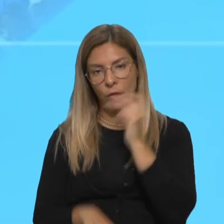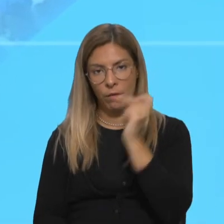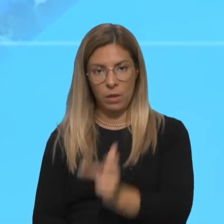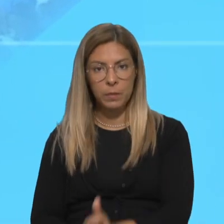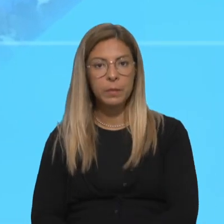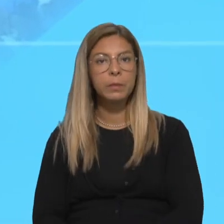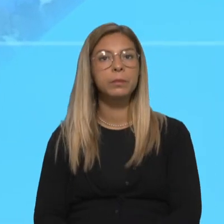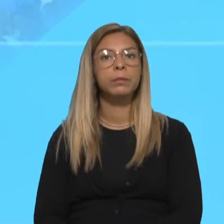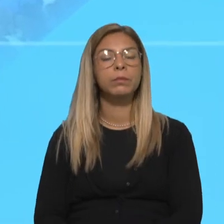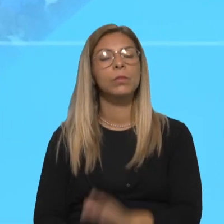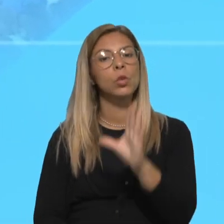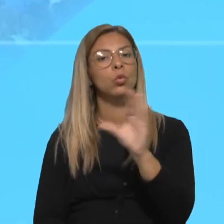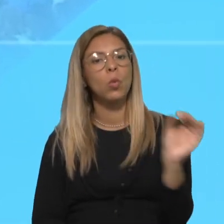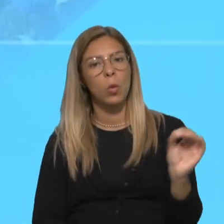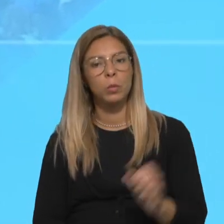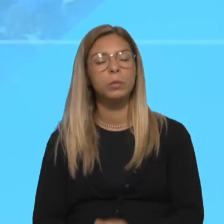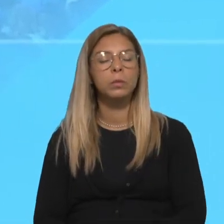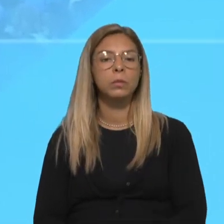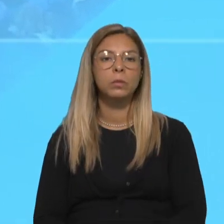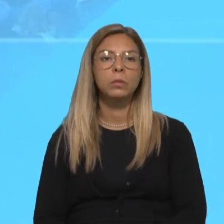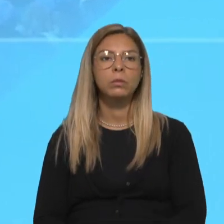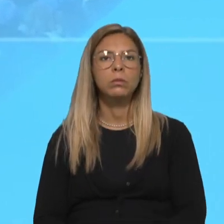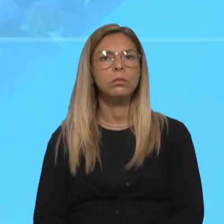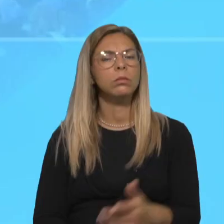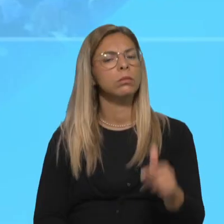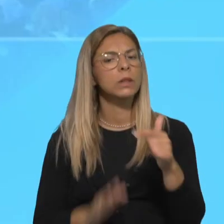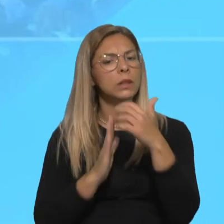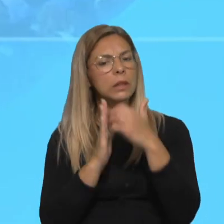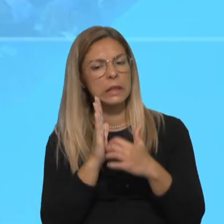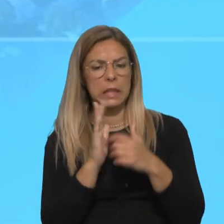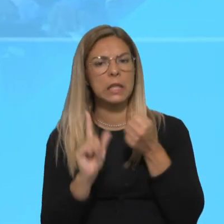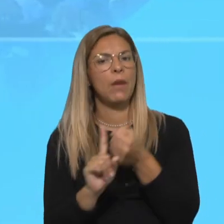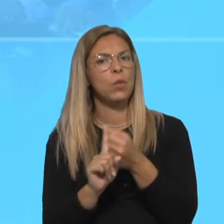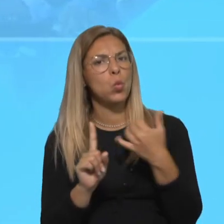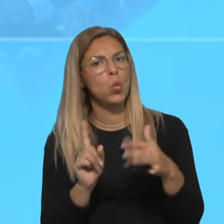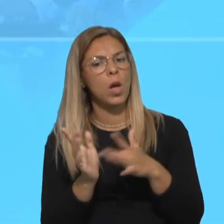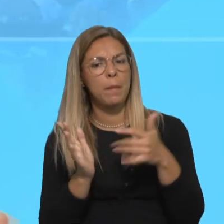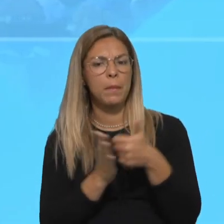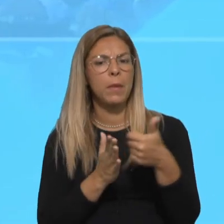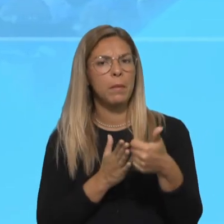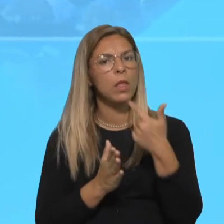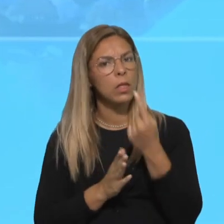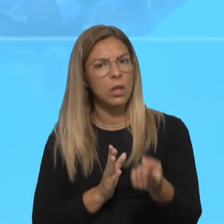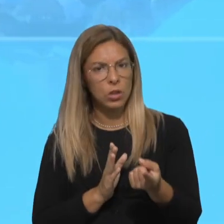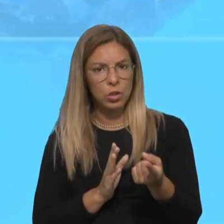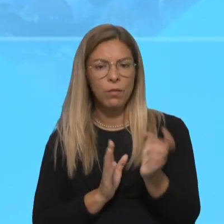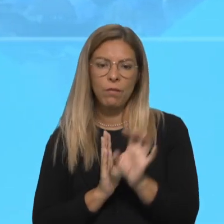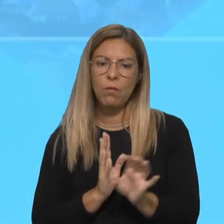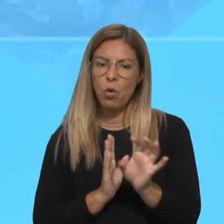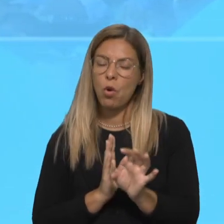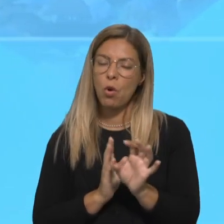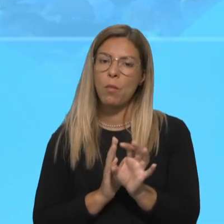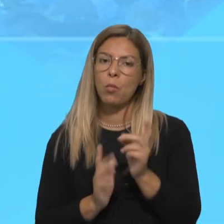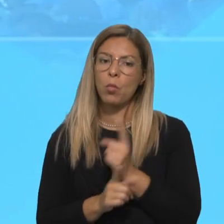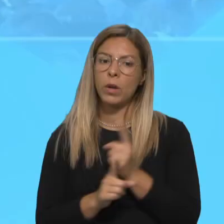João Cordovil Cardoso, que mensagem, que desafio é este que o texto do Evangelho coloca, nomeadamente aos movimentos e também por se